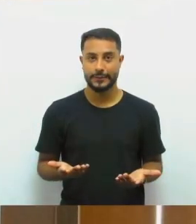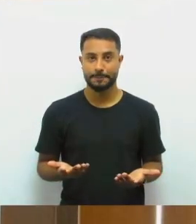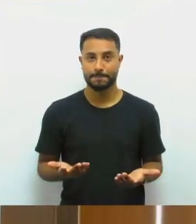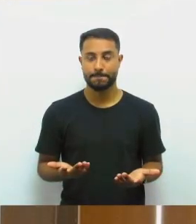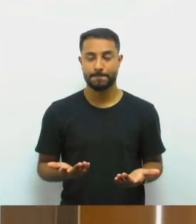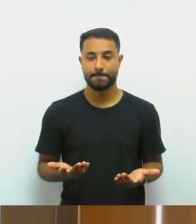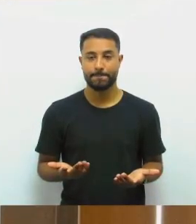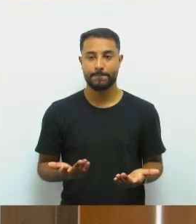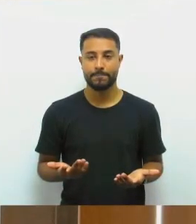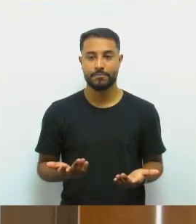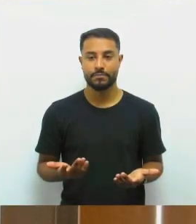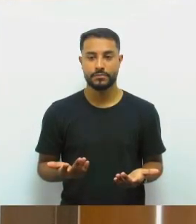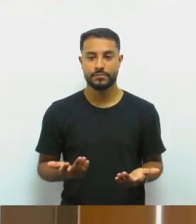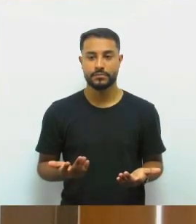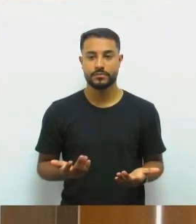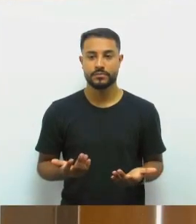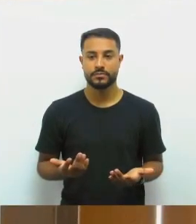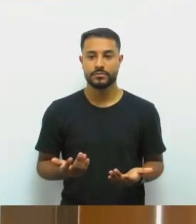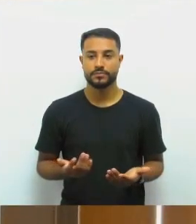Você,